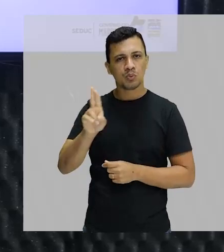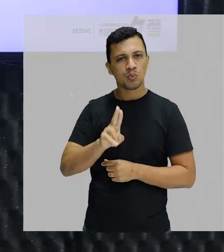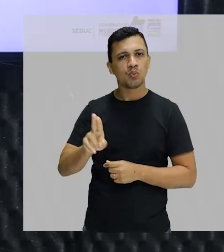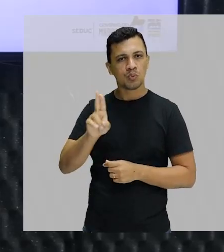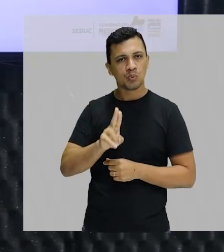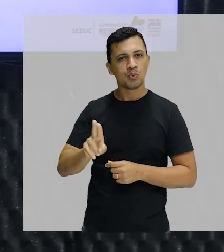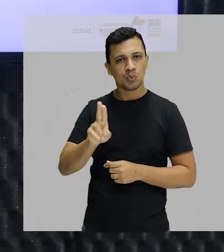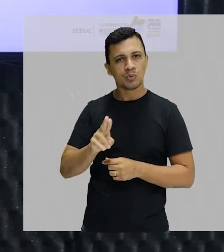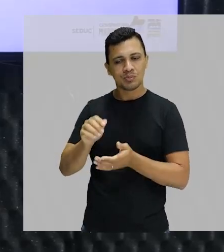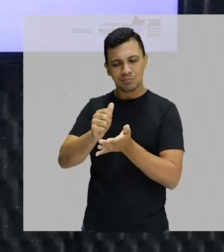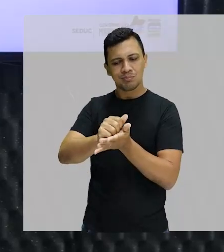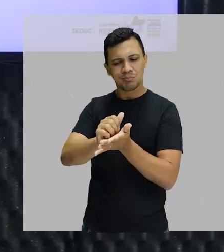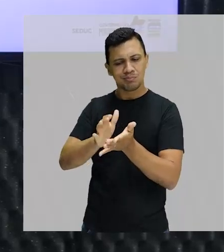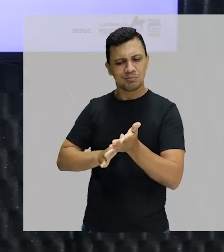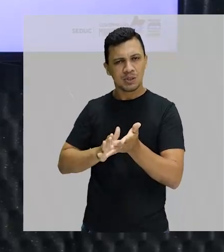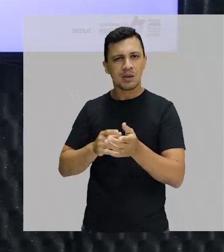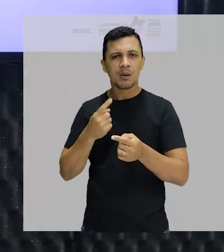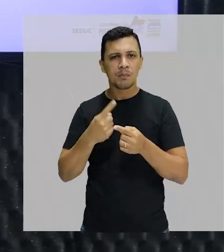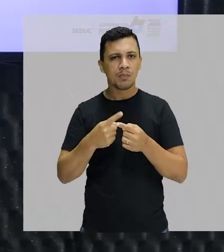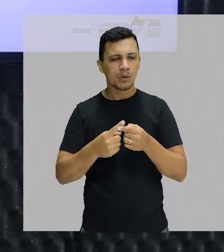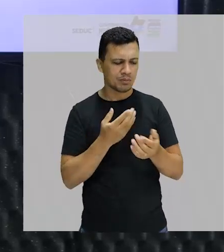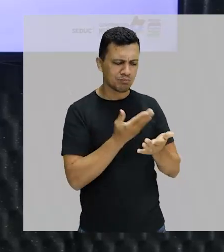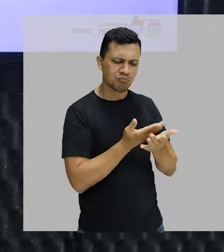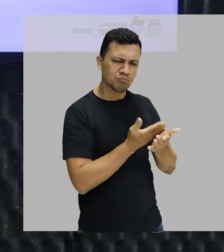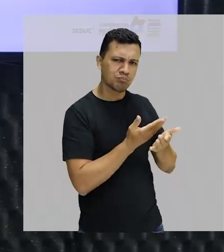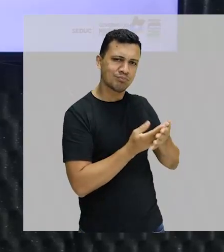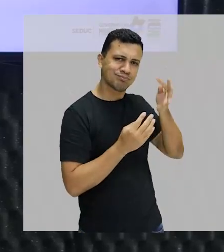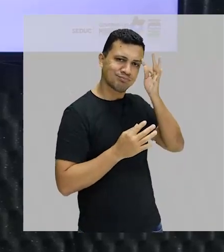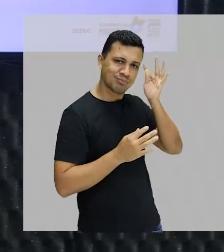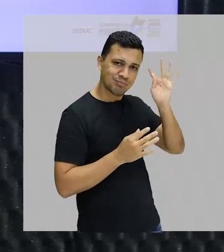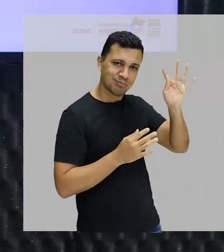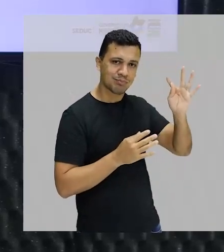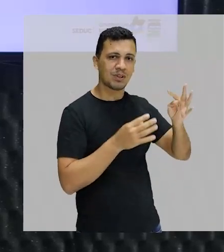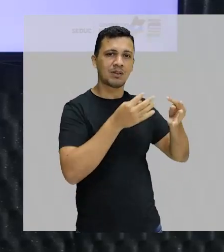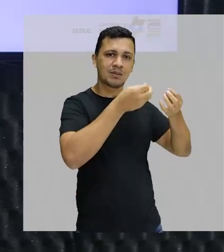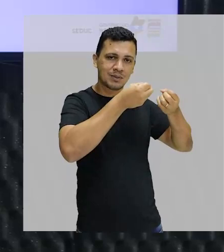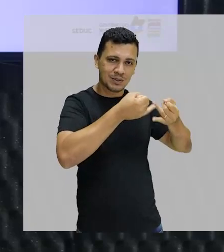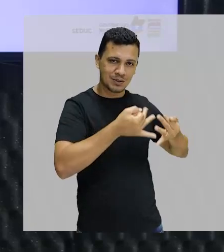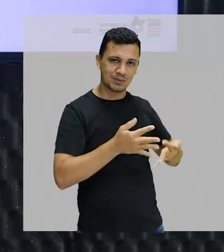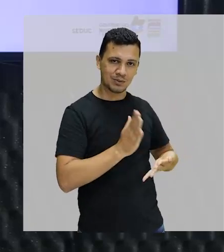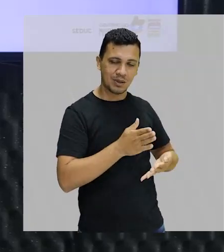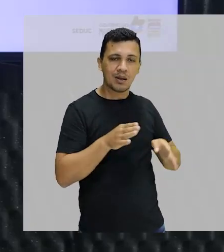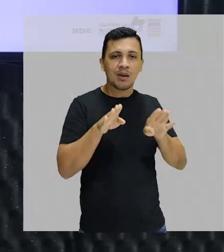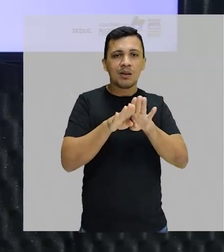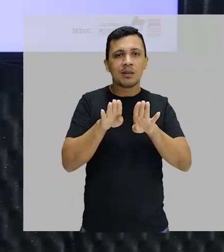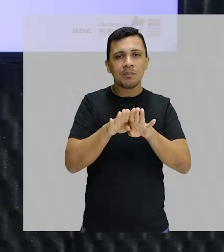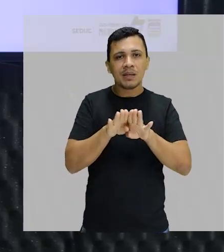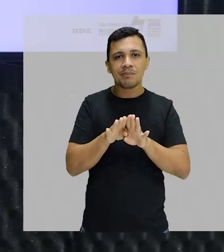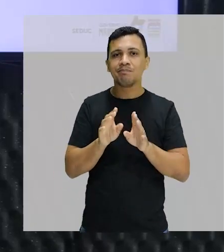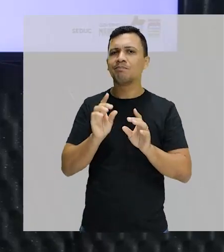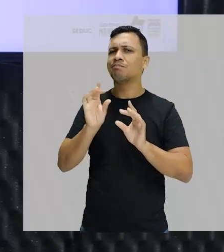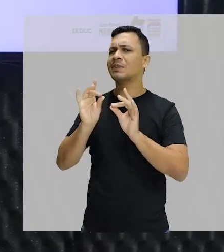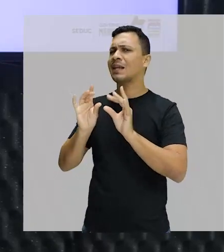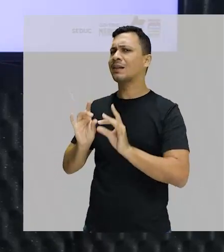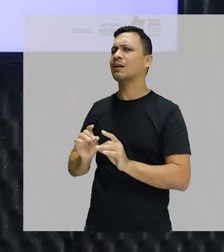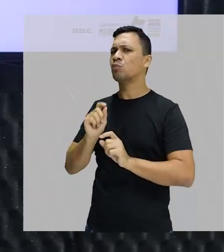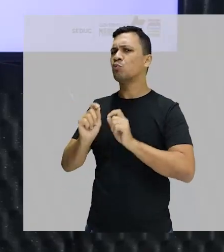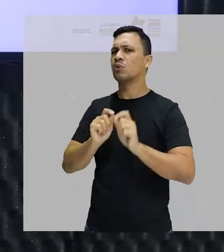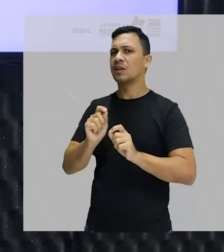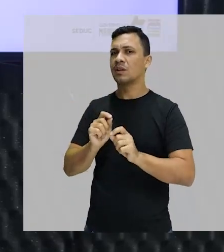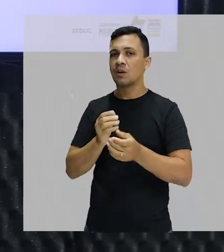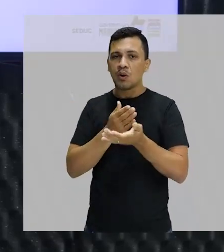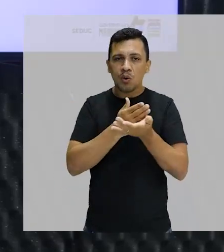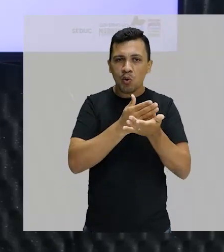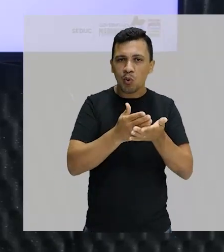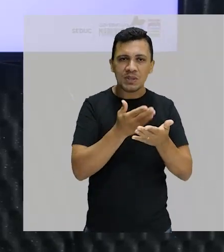teórica que a gente está fazendo o estudo, tá bom? Outro detalhe, se por acaso você perdeu o comecinho dessa aula, ou